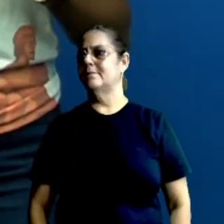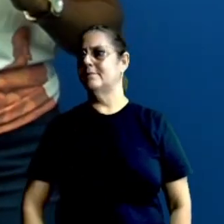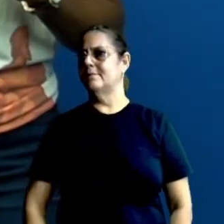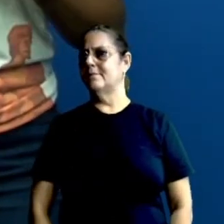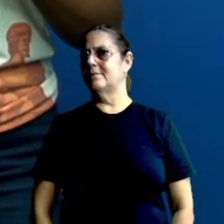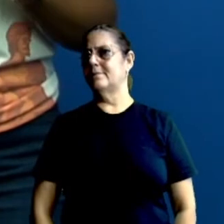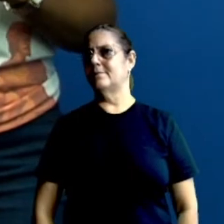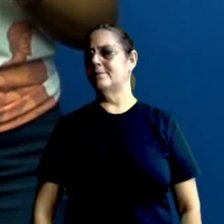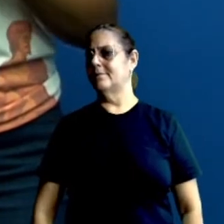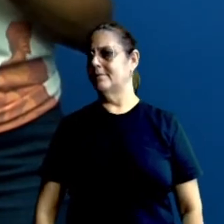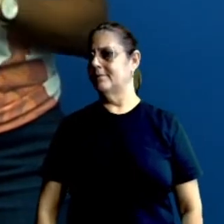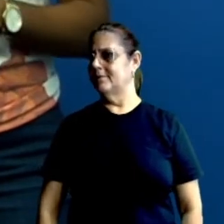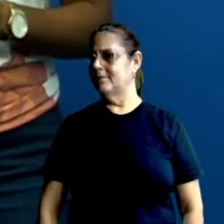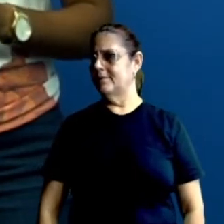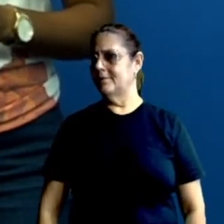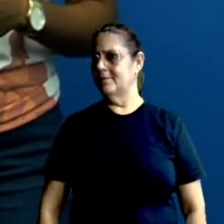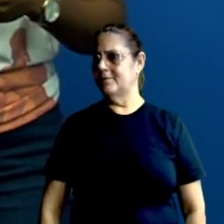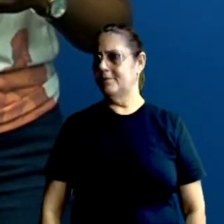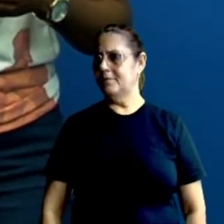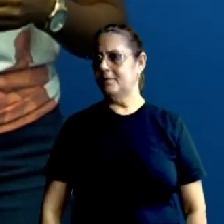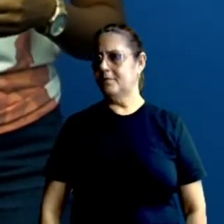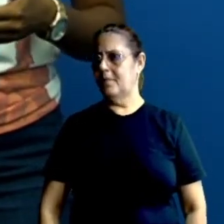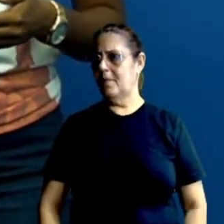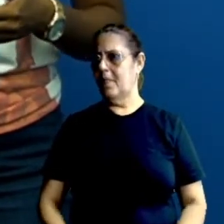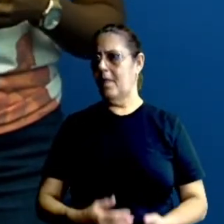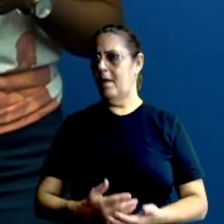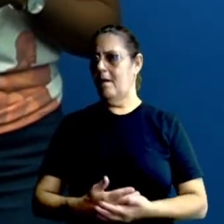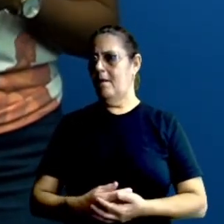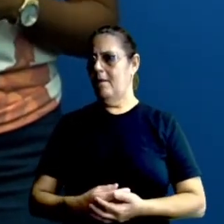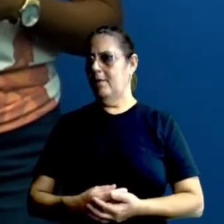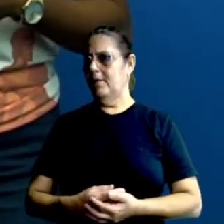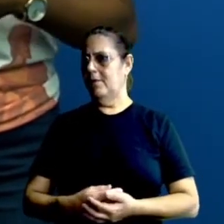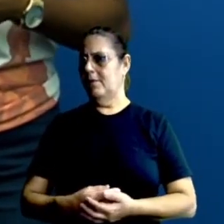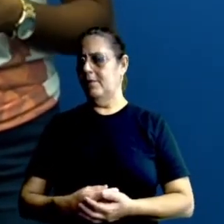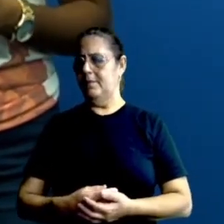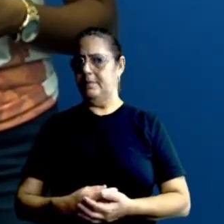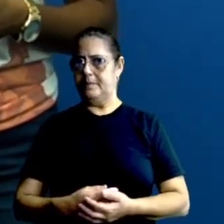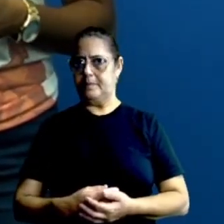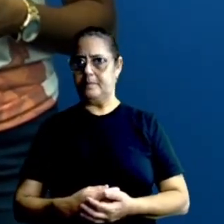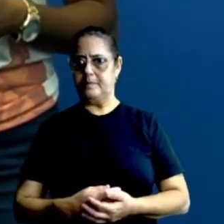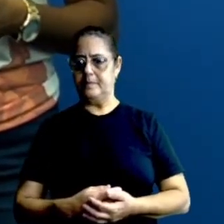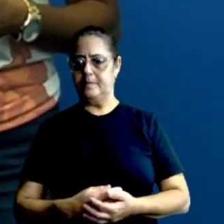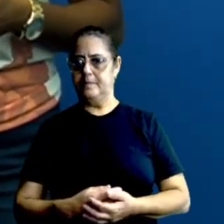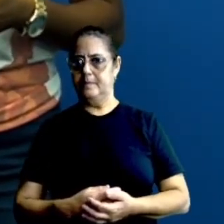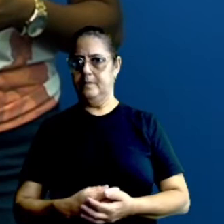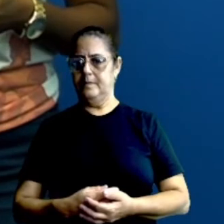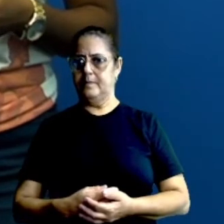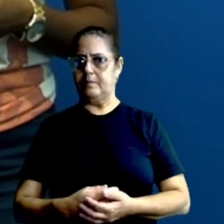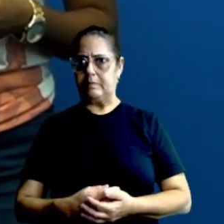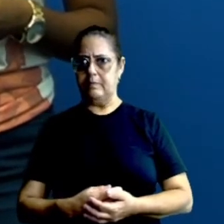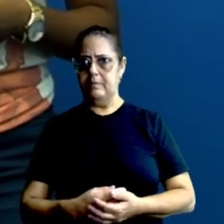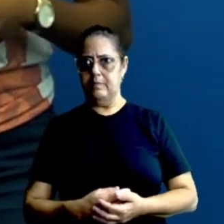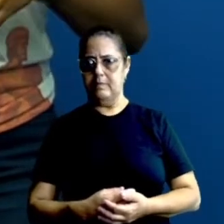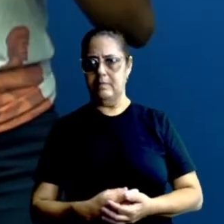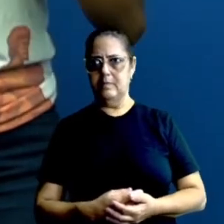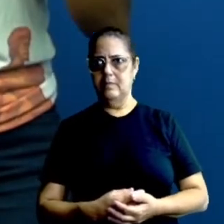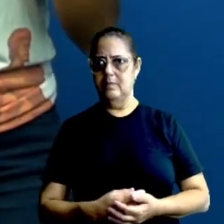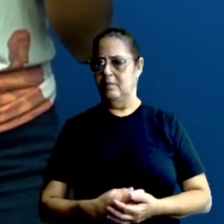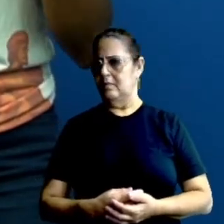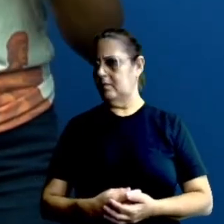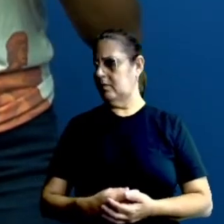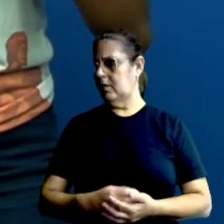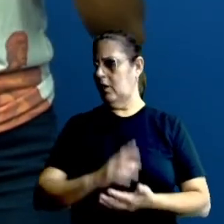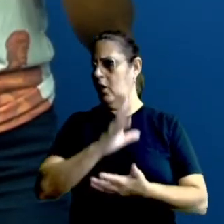trazer Rancho Speed please Raise Your Hand speedplease e essa